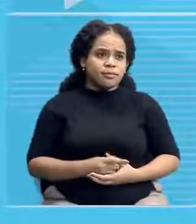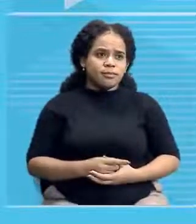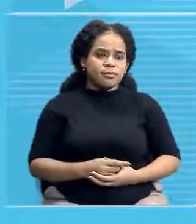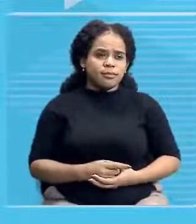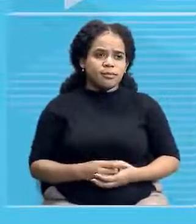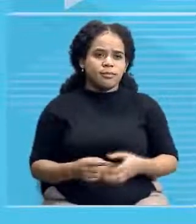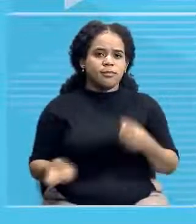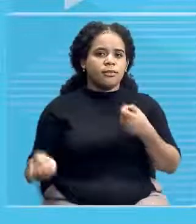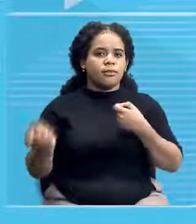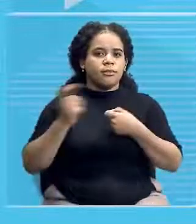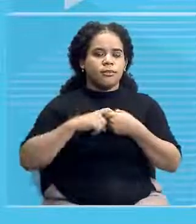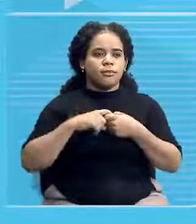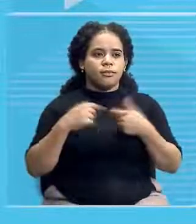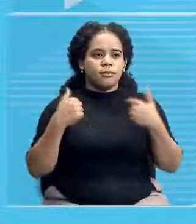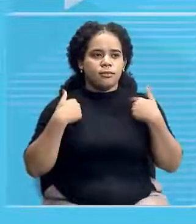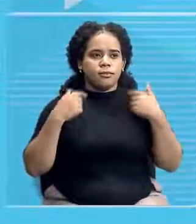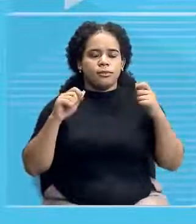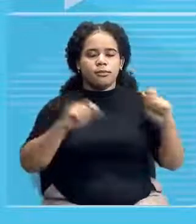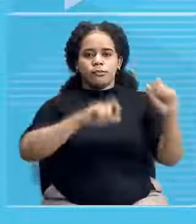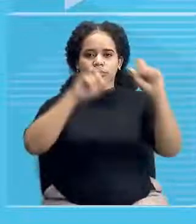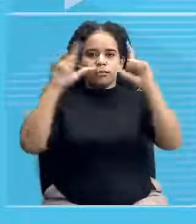Janaína, volta aqui para mim, por favor.